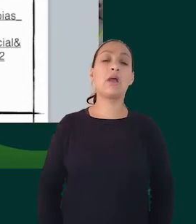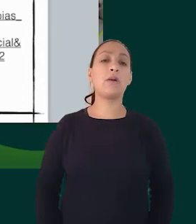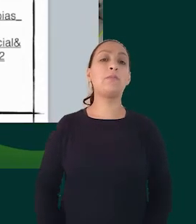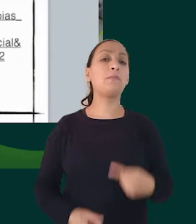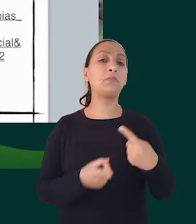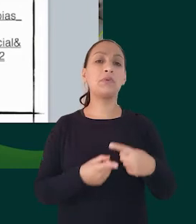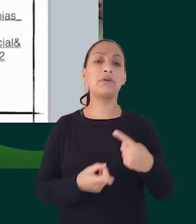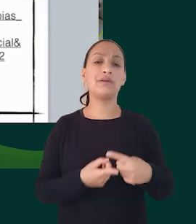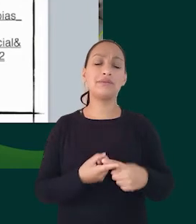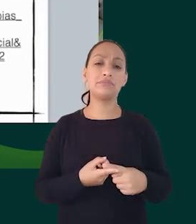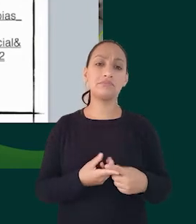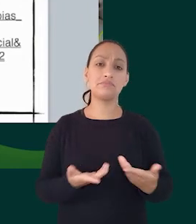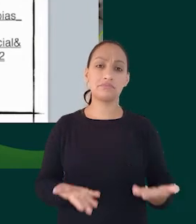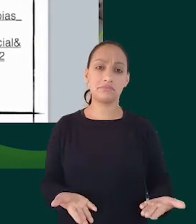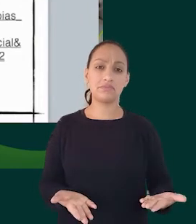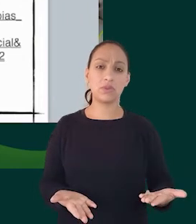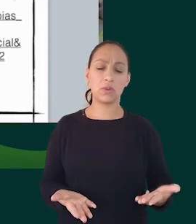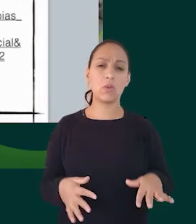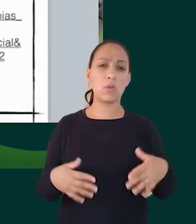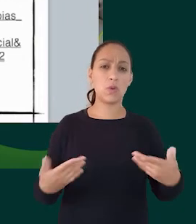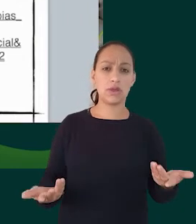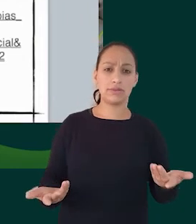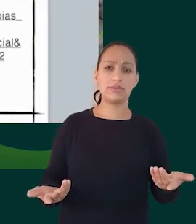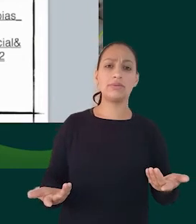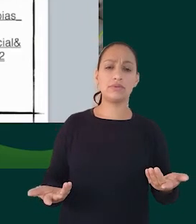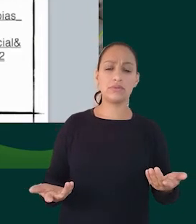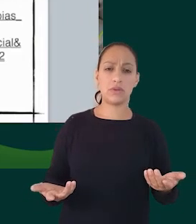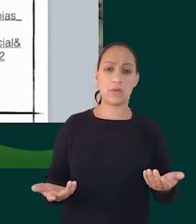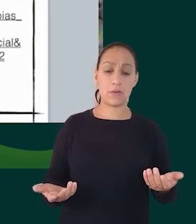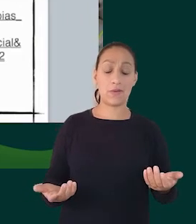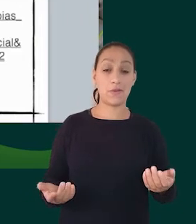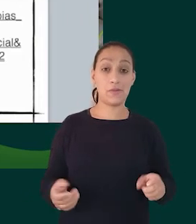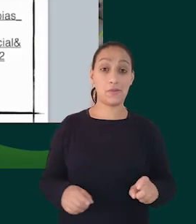Porque quando a gente põe uma máquina